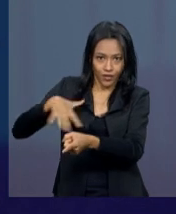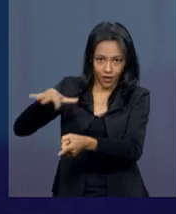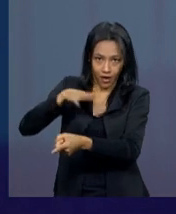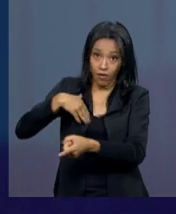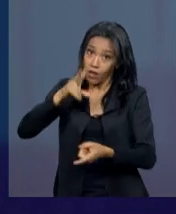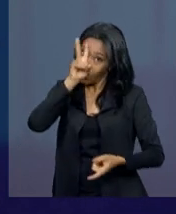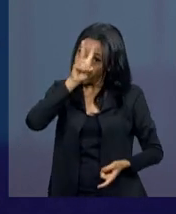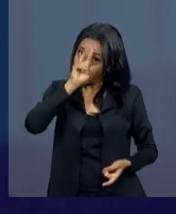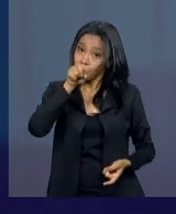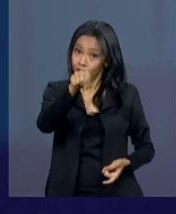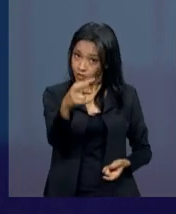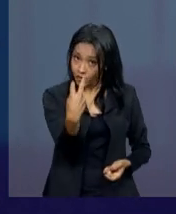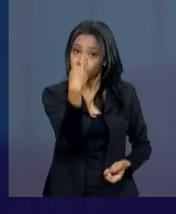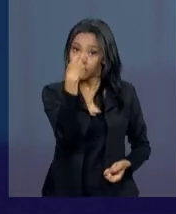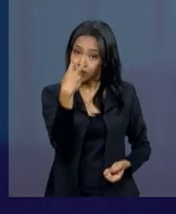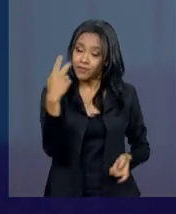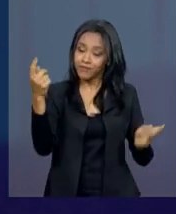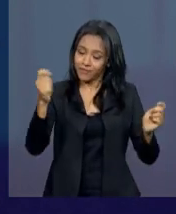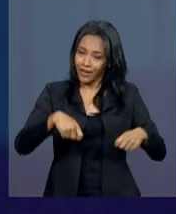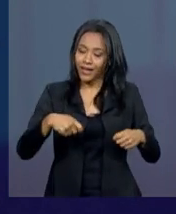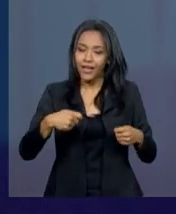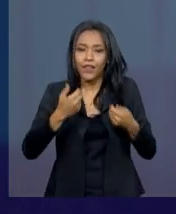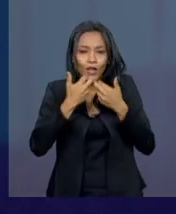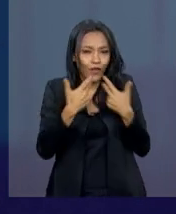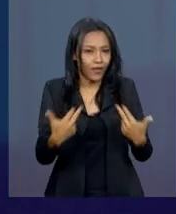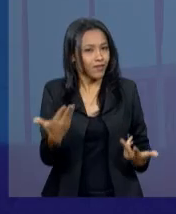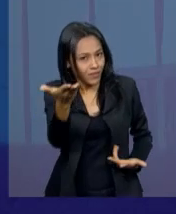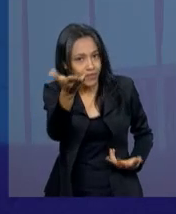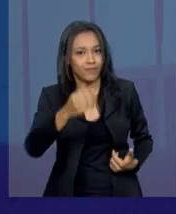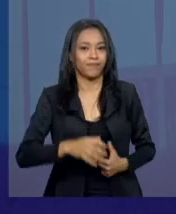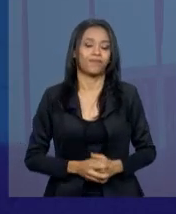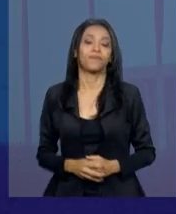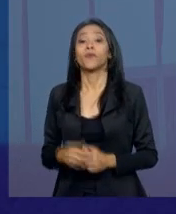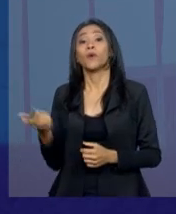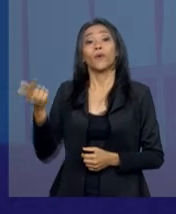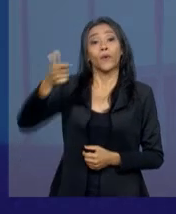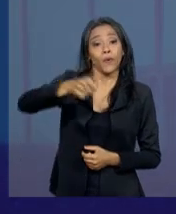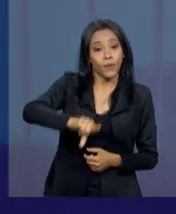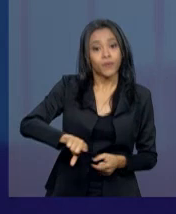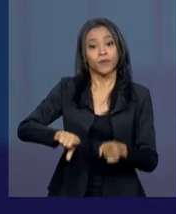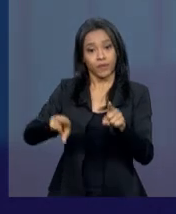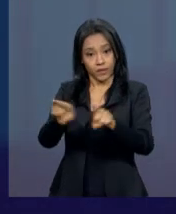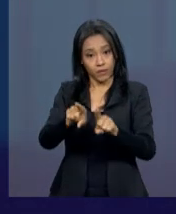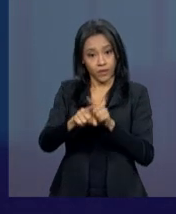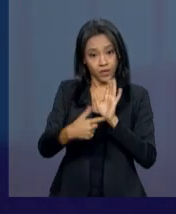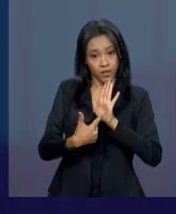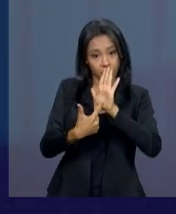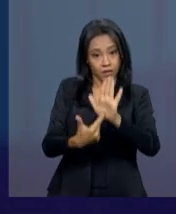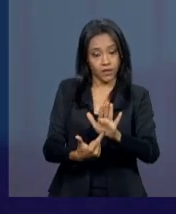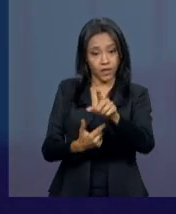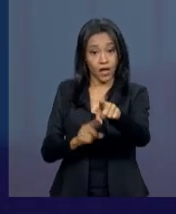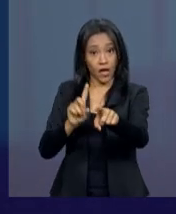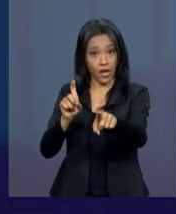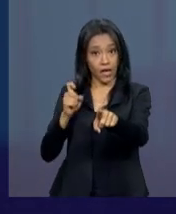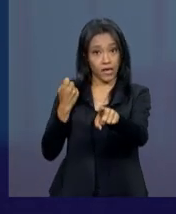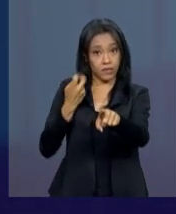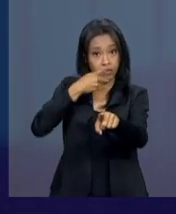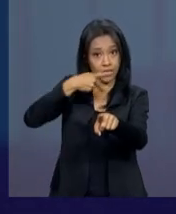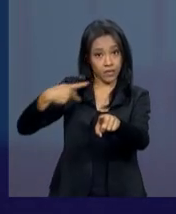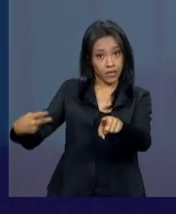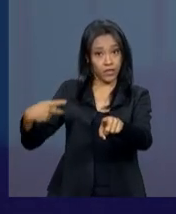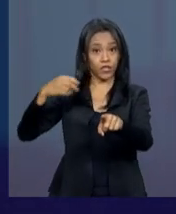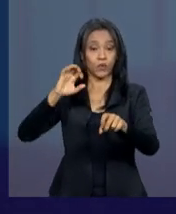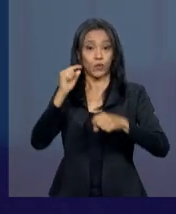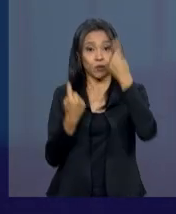lembrando que você está nos acompanhando tem conteúdo exclusivo lá pra você uma outra repercussão que a gente tem aqui ó ex presidente do chile michelle bachelet